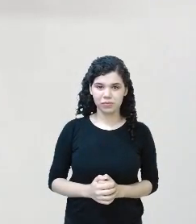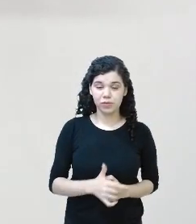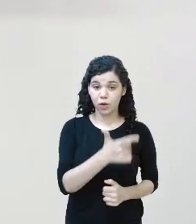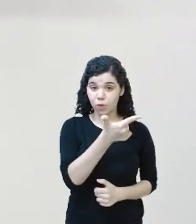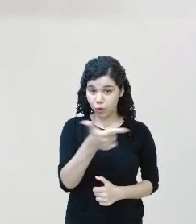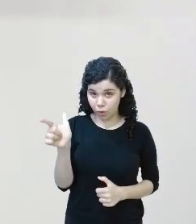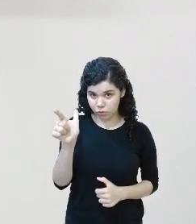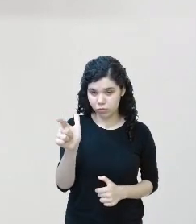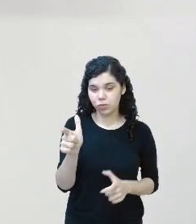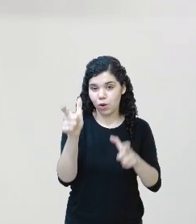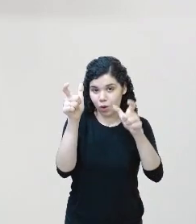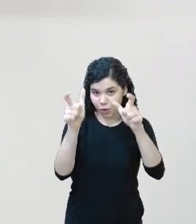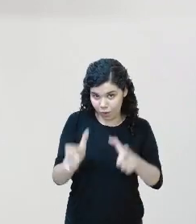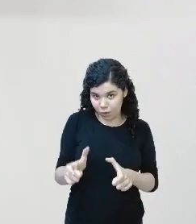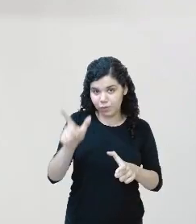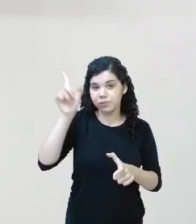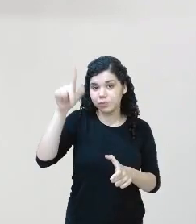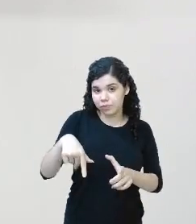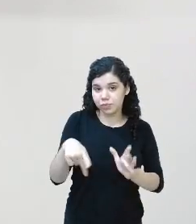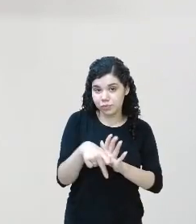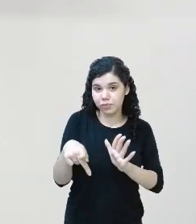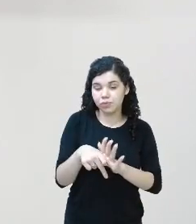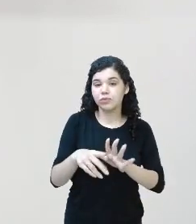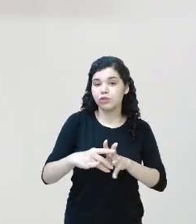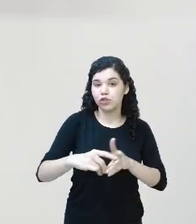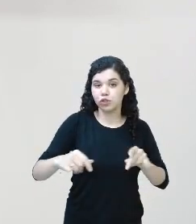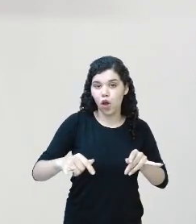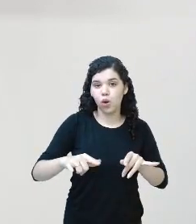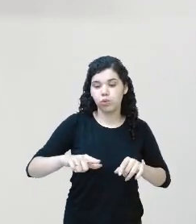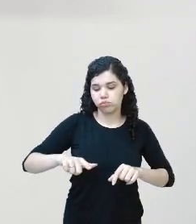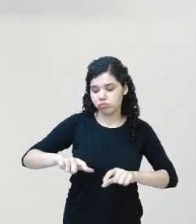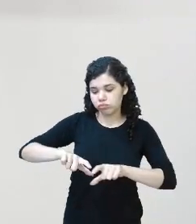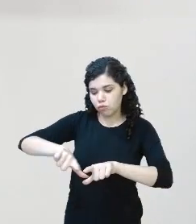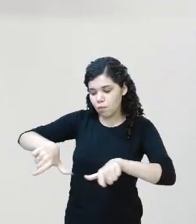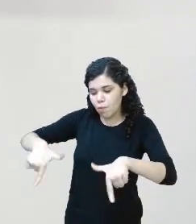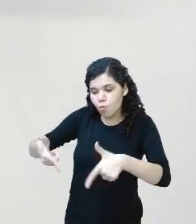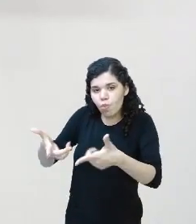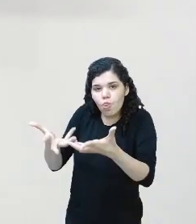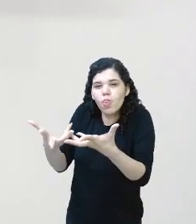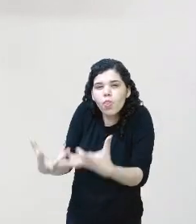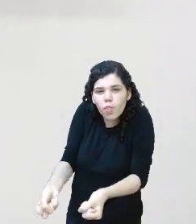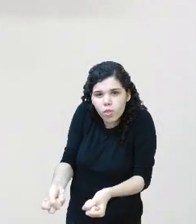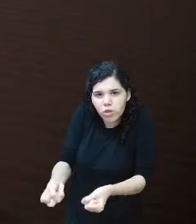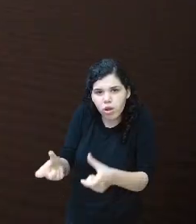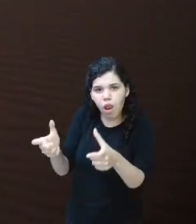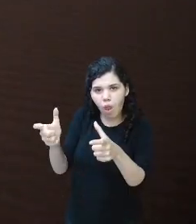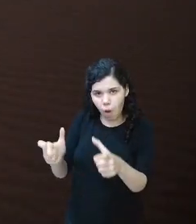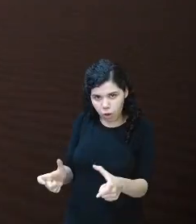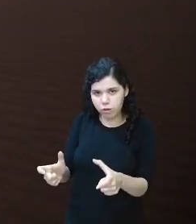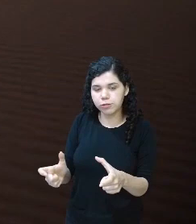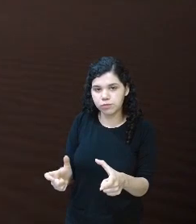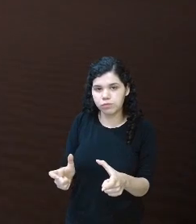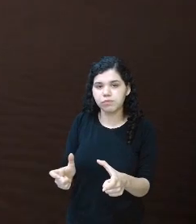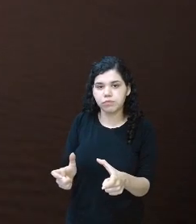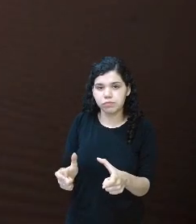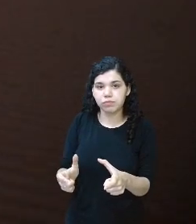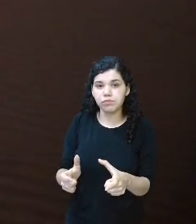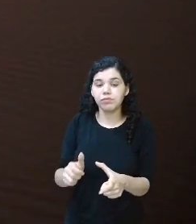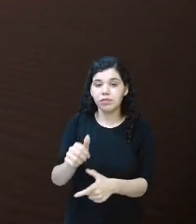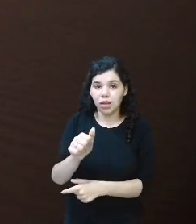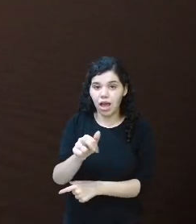Outro lugar importante é o solo do deserto, tá? É um exemplo de